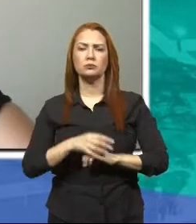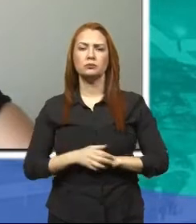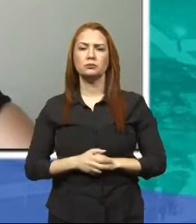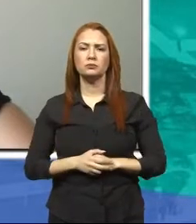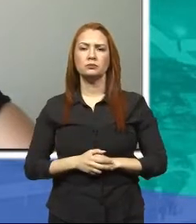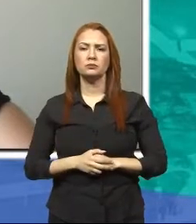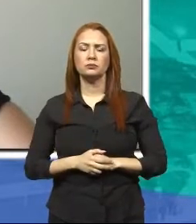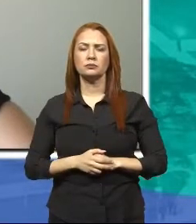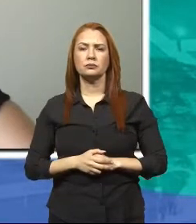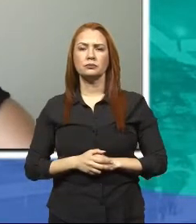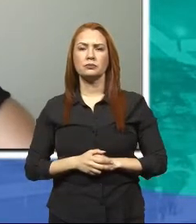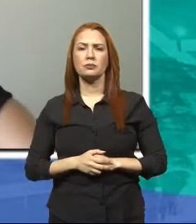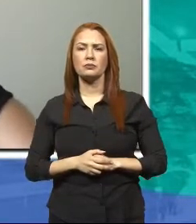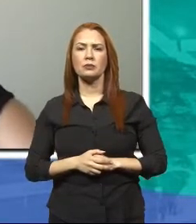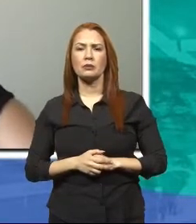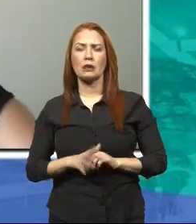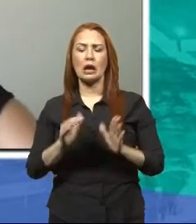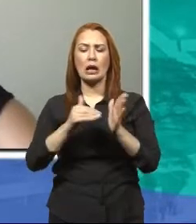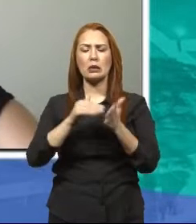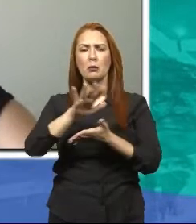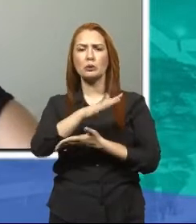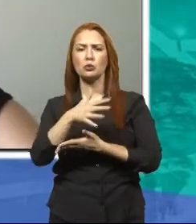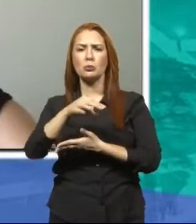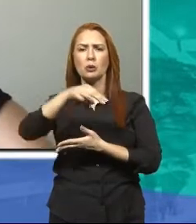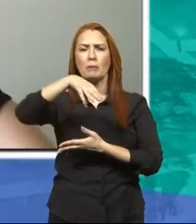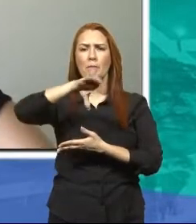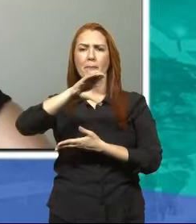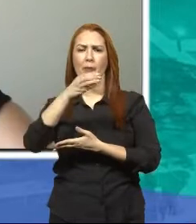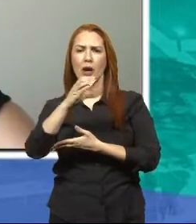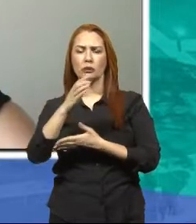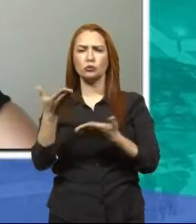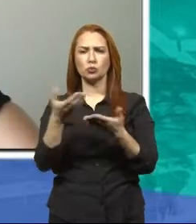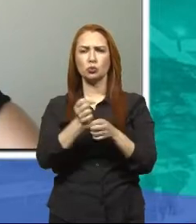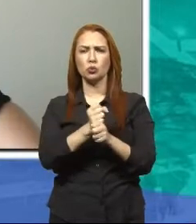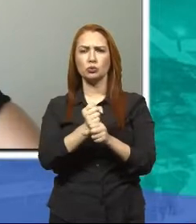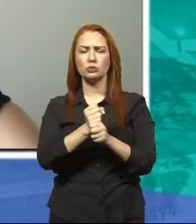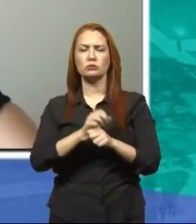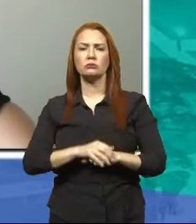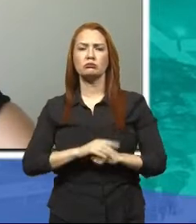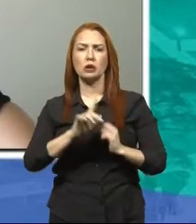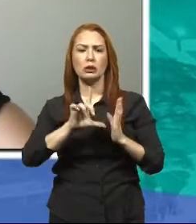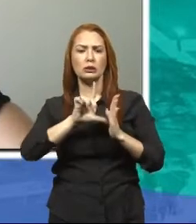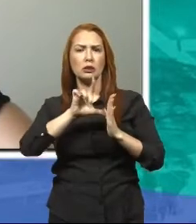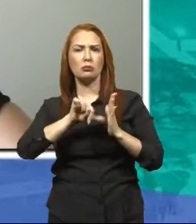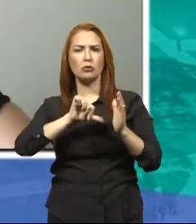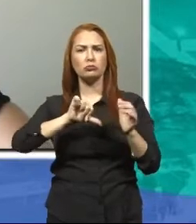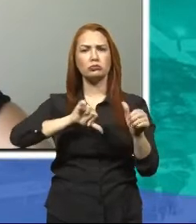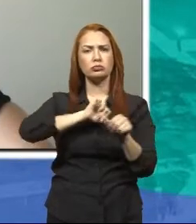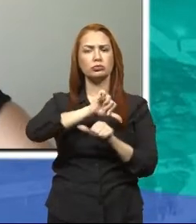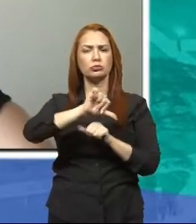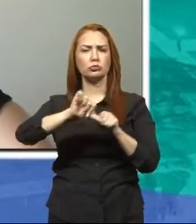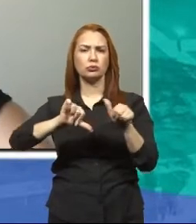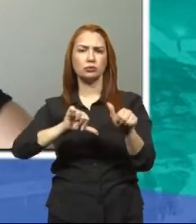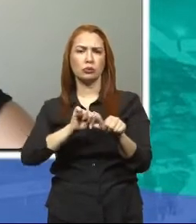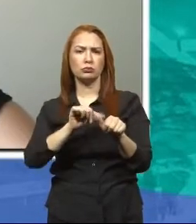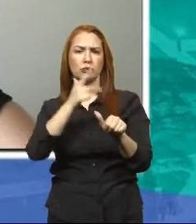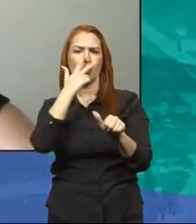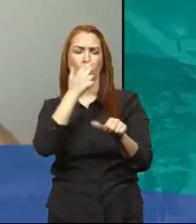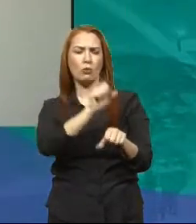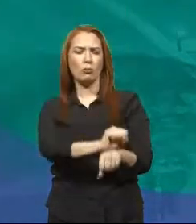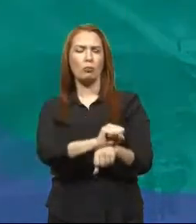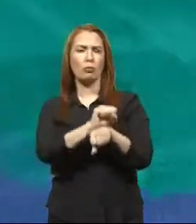ou menos março desse ano. Depois de março desse ano, a coisa mais ou menos deu uma estagnada